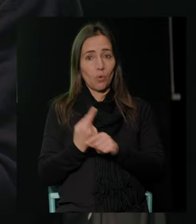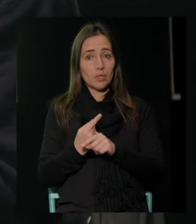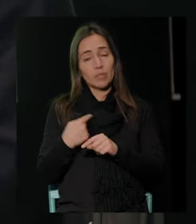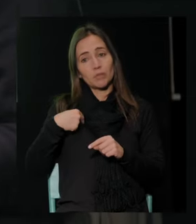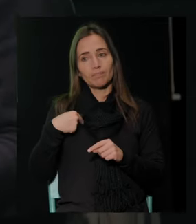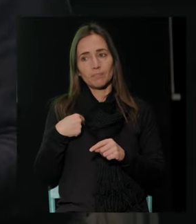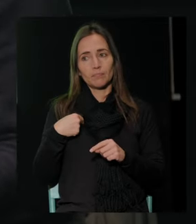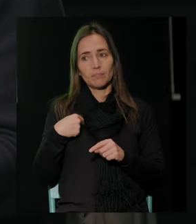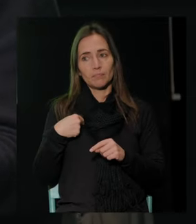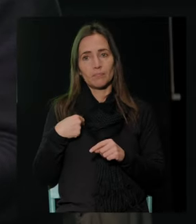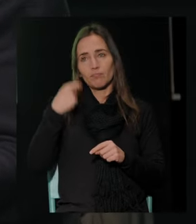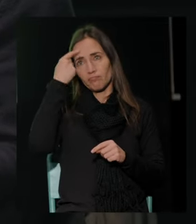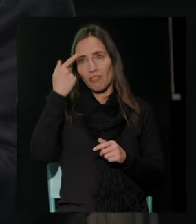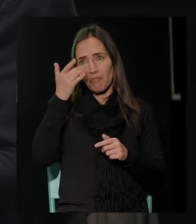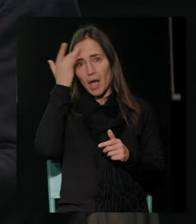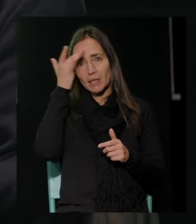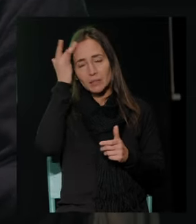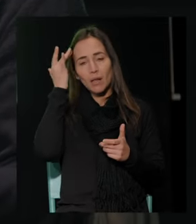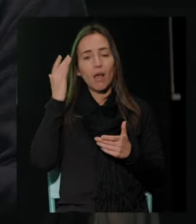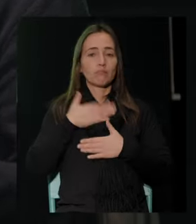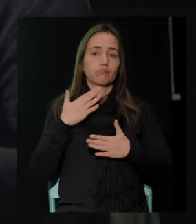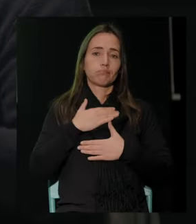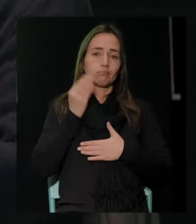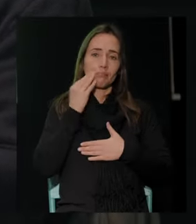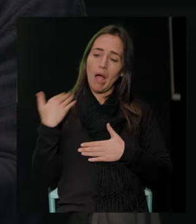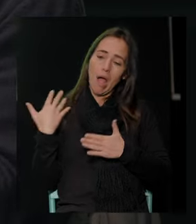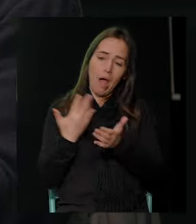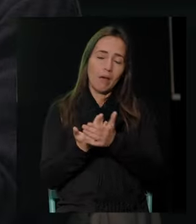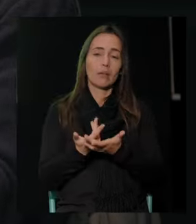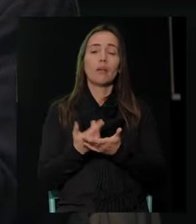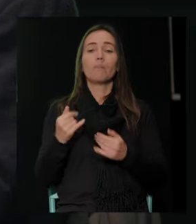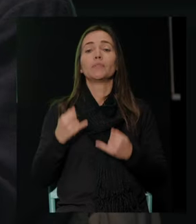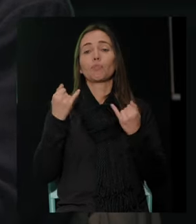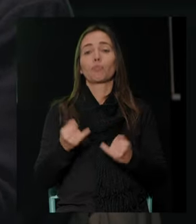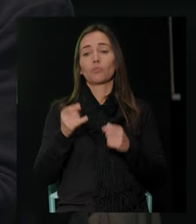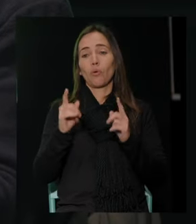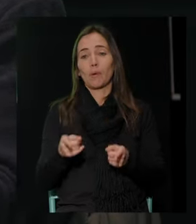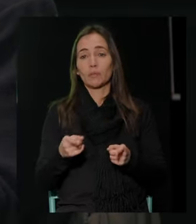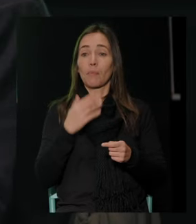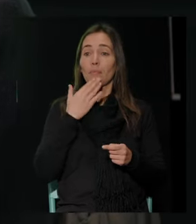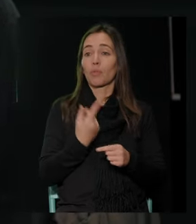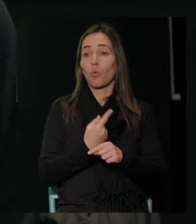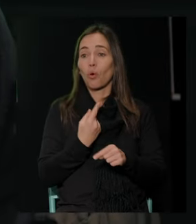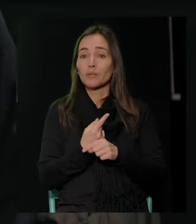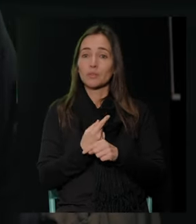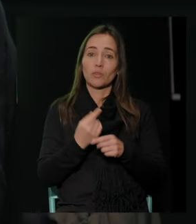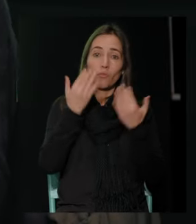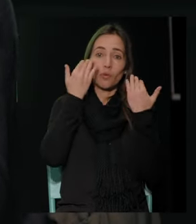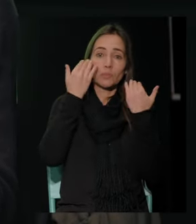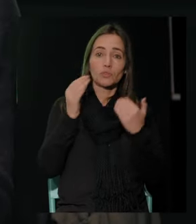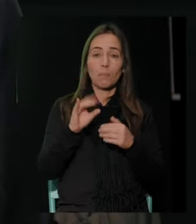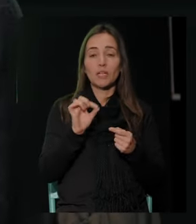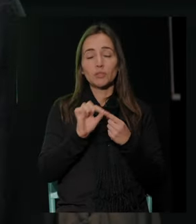estão, que eu intuo facilmente e que estão em mim desde sempre. Depois, quando começam a pedir coisas e informações